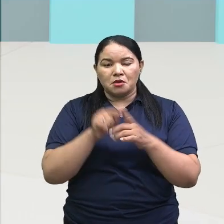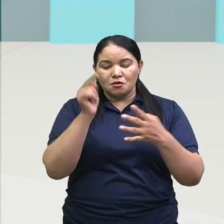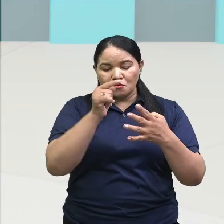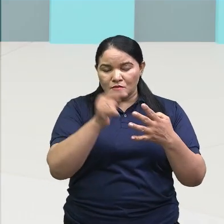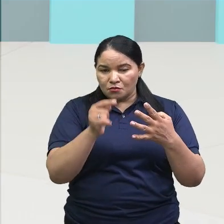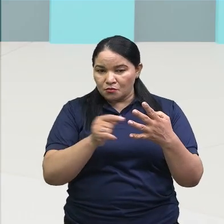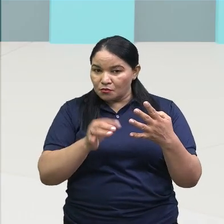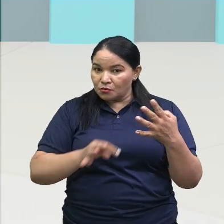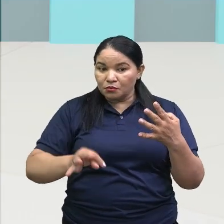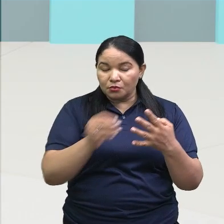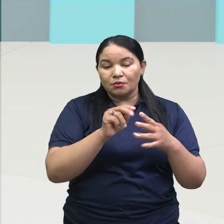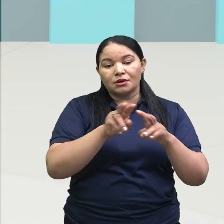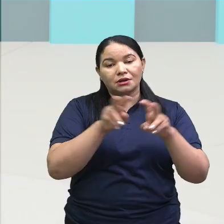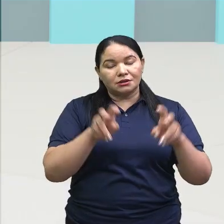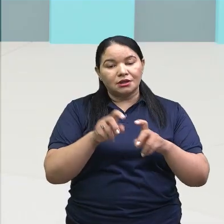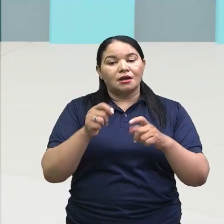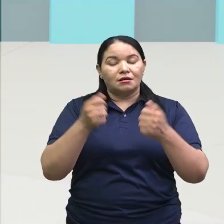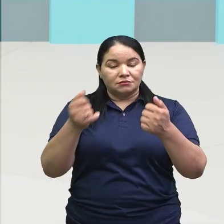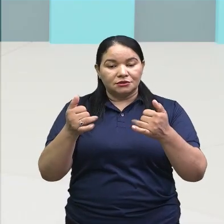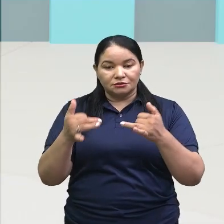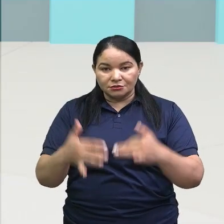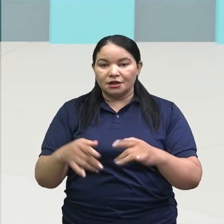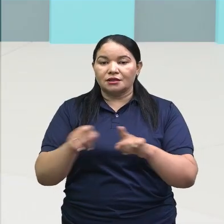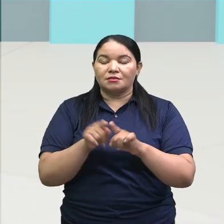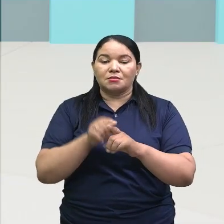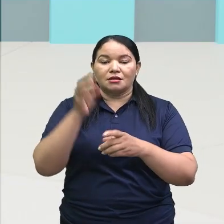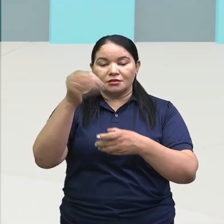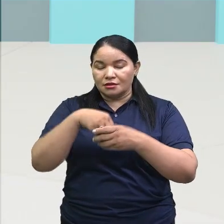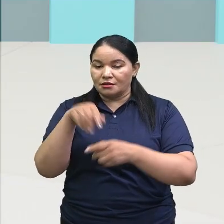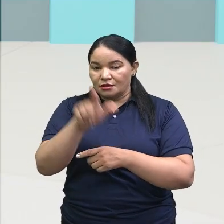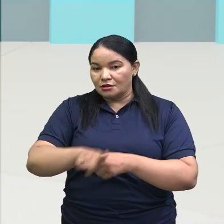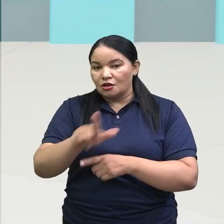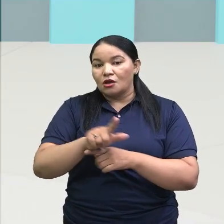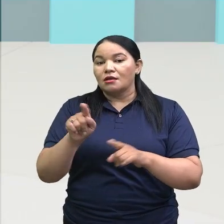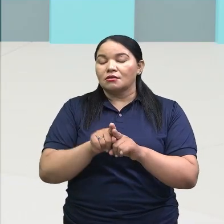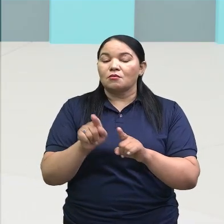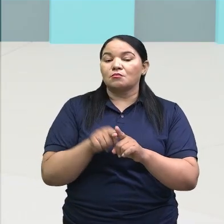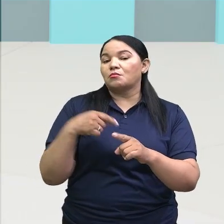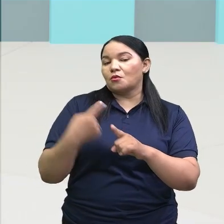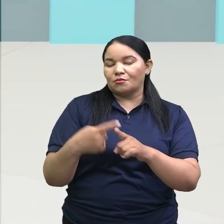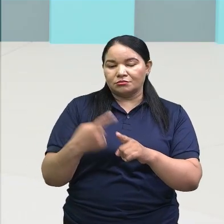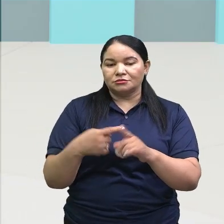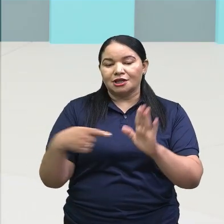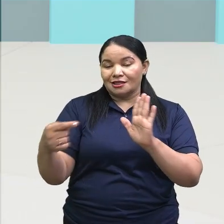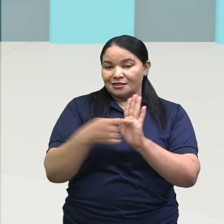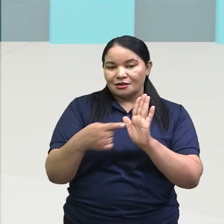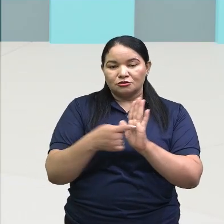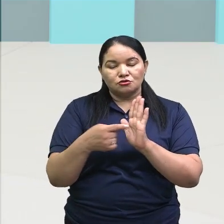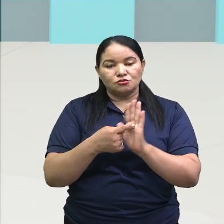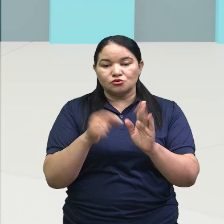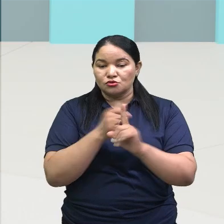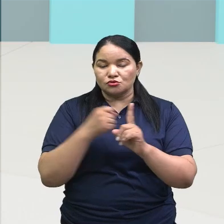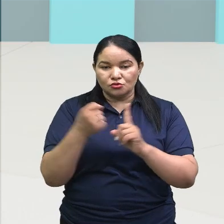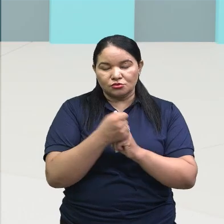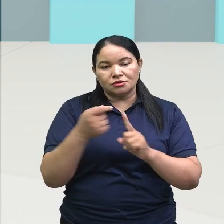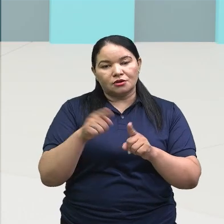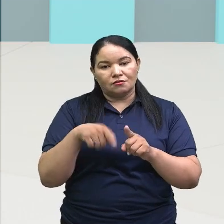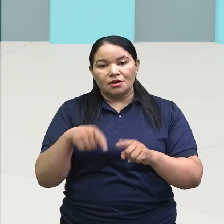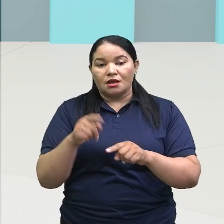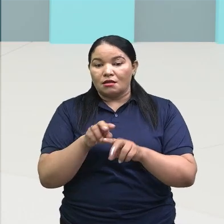assuntos, todos esses temas sendo trabalhados na obra literária, por isso que nós vamos ter um tom crítico, uma denúncia social. E os